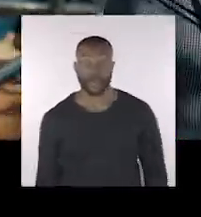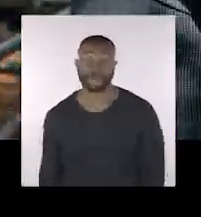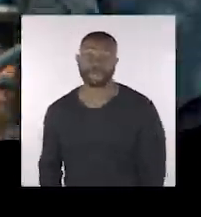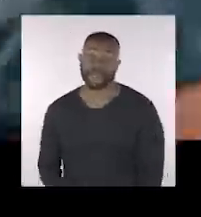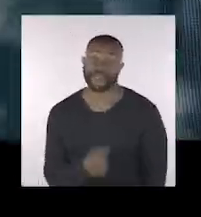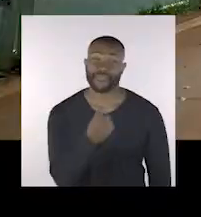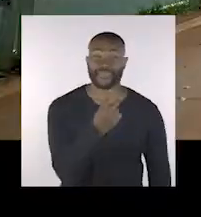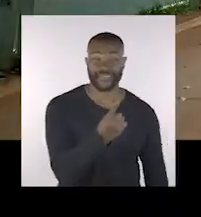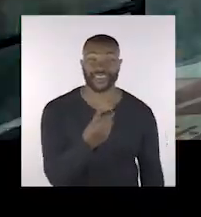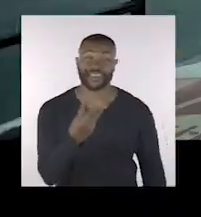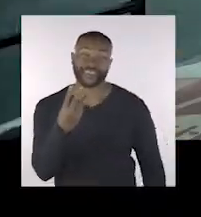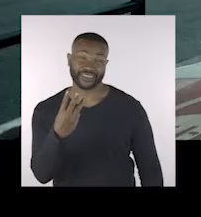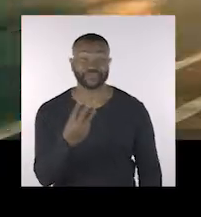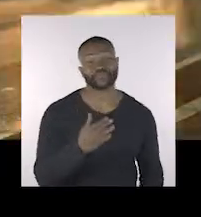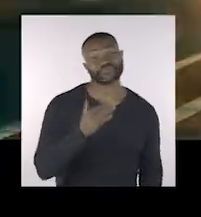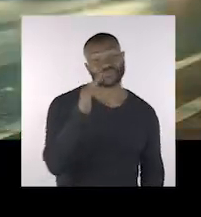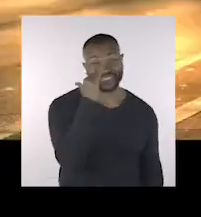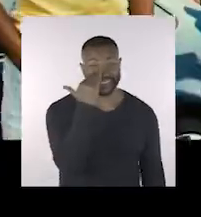a